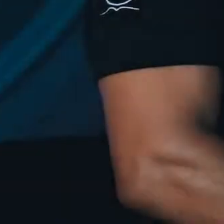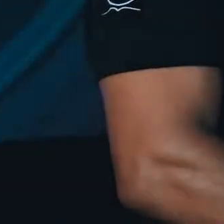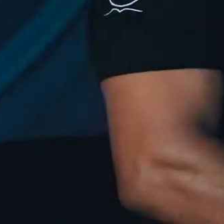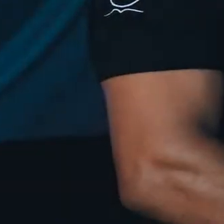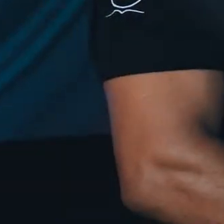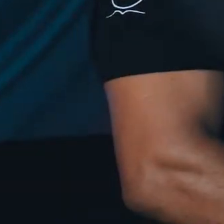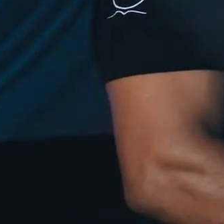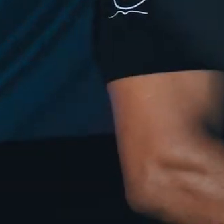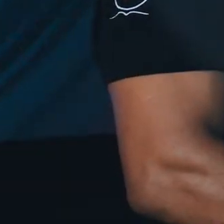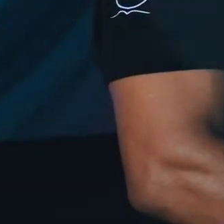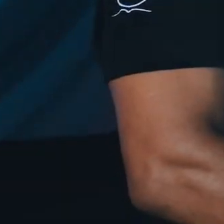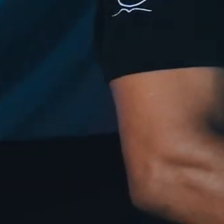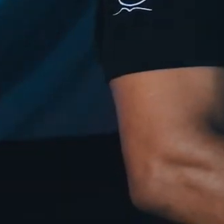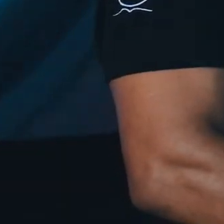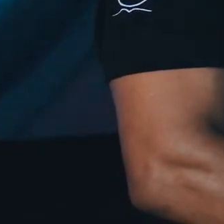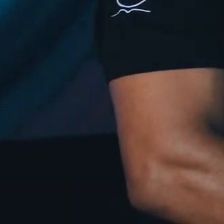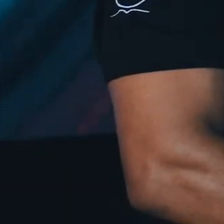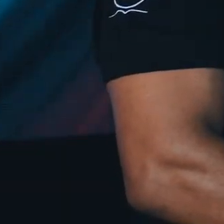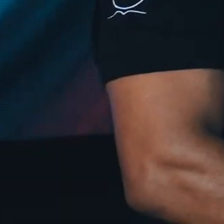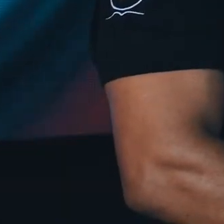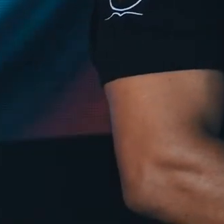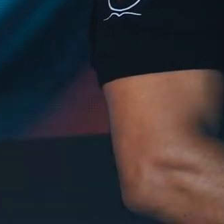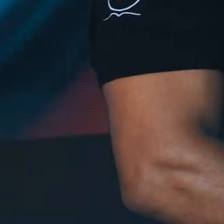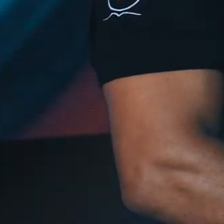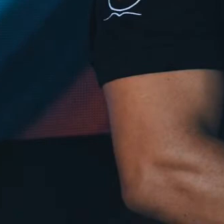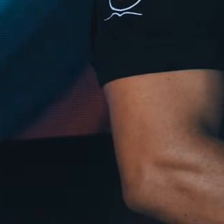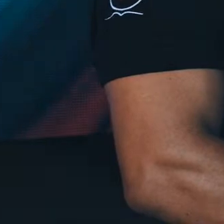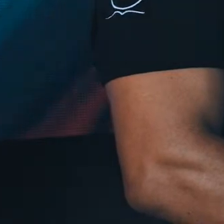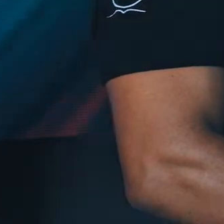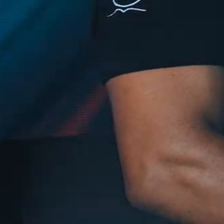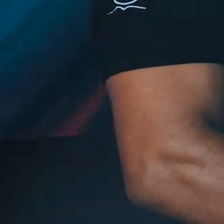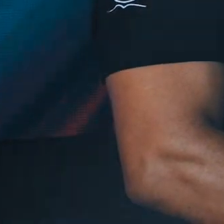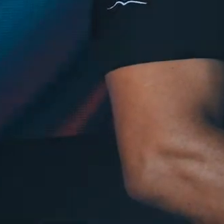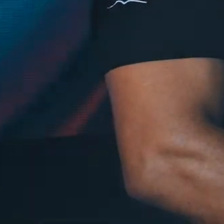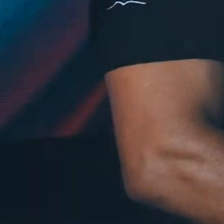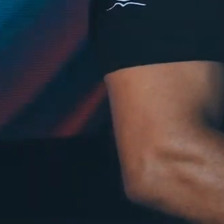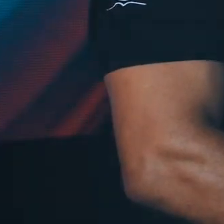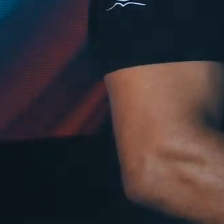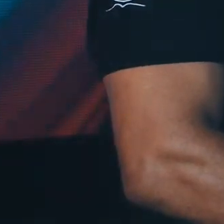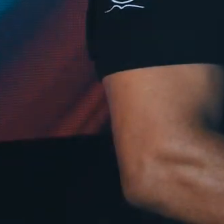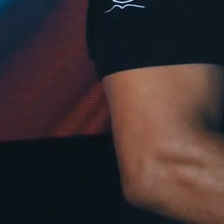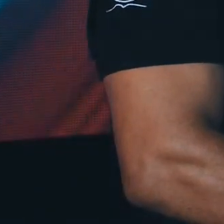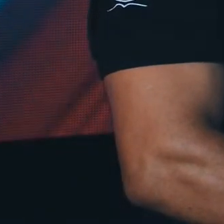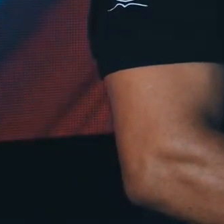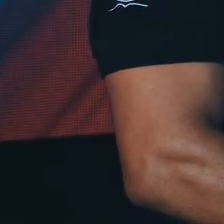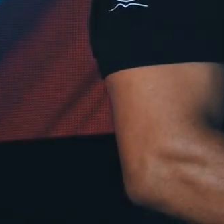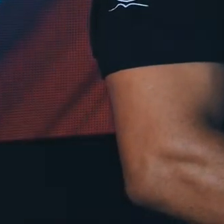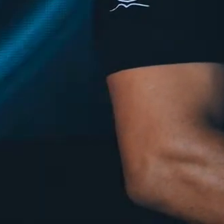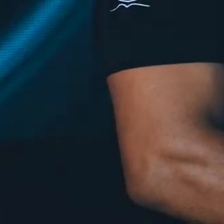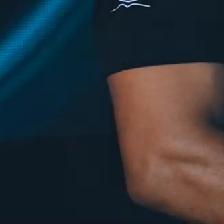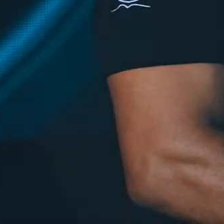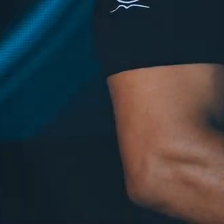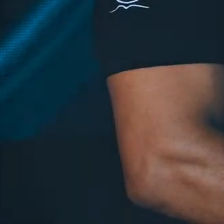A paz de Cristo para todos, eu sou o pastor Danilo Albrilli. E eu sou Mônica Albrilli. Lideramos